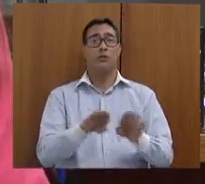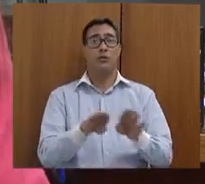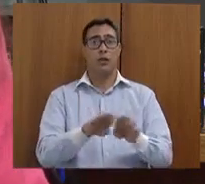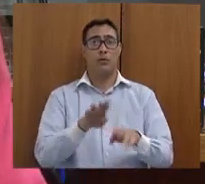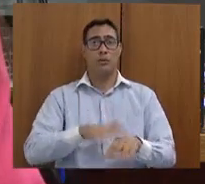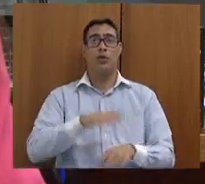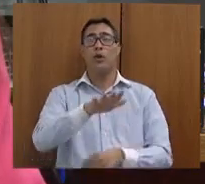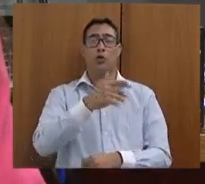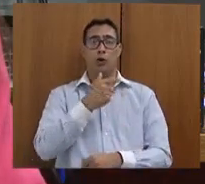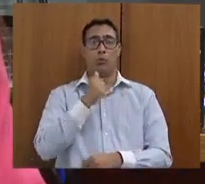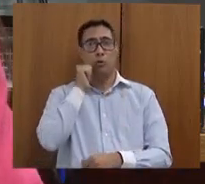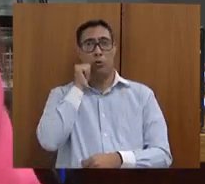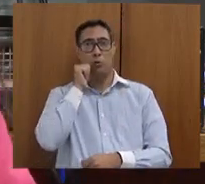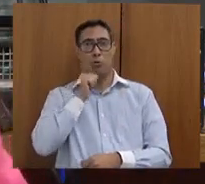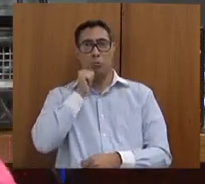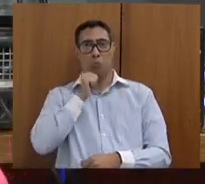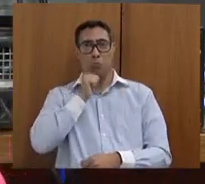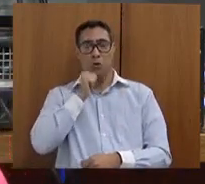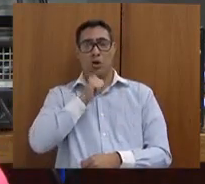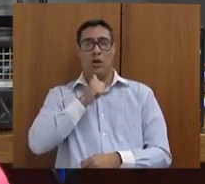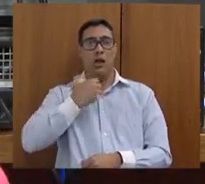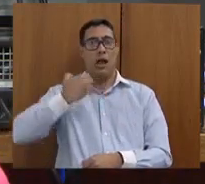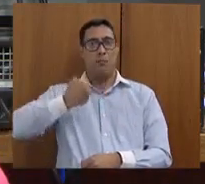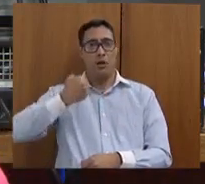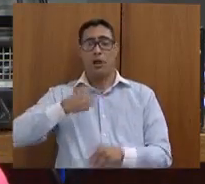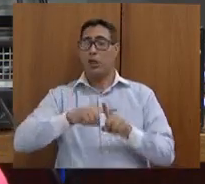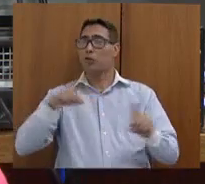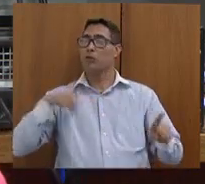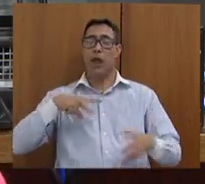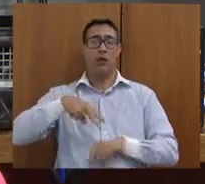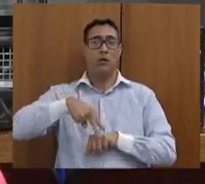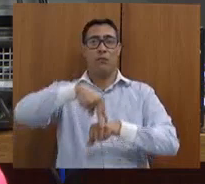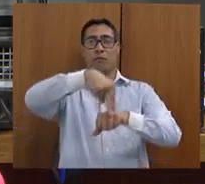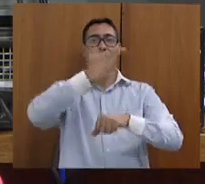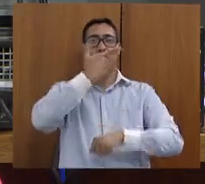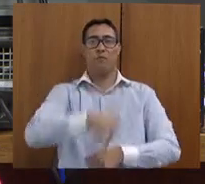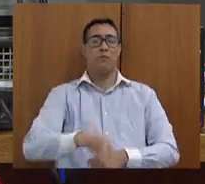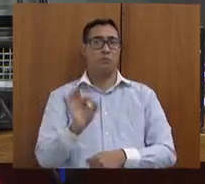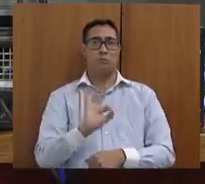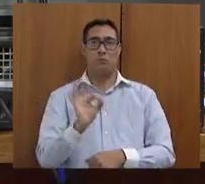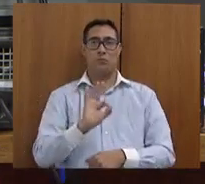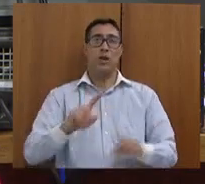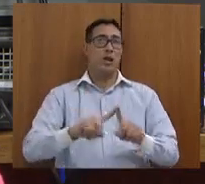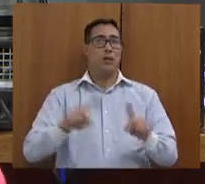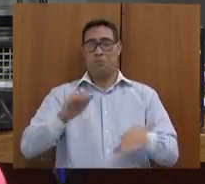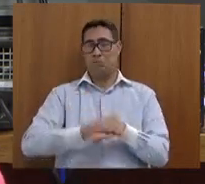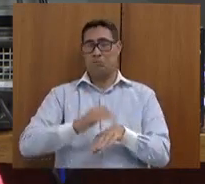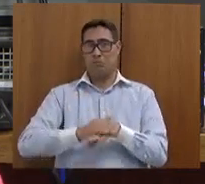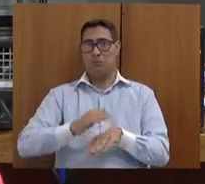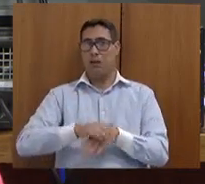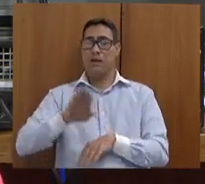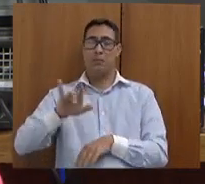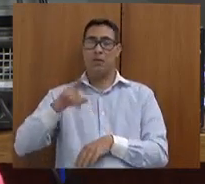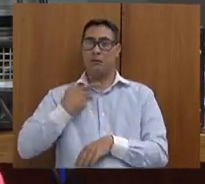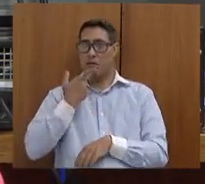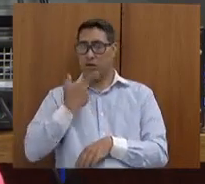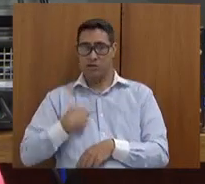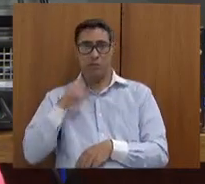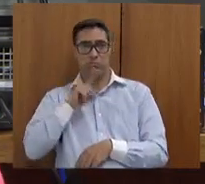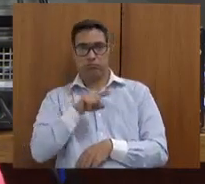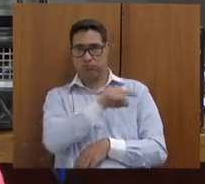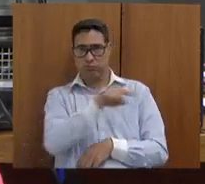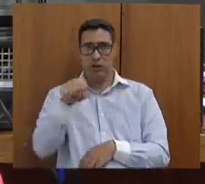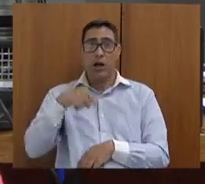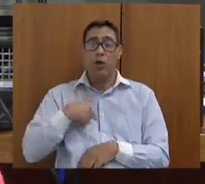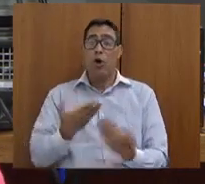Macaé e como alguém que não tem lugar de fala sobre isso mas já que a Bia falou que eu tinha eu tinha provocado a fala de hoje